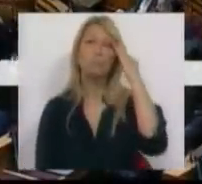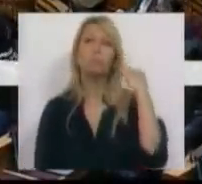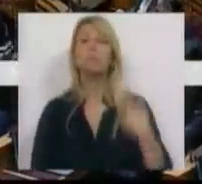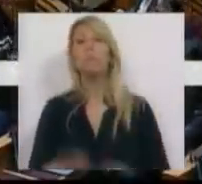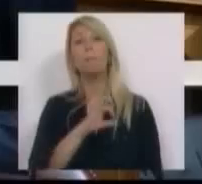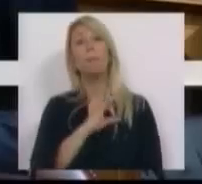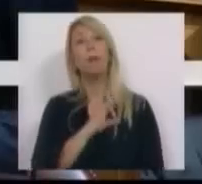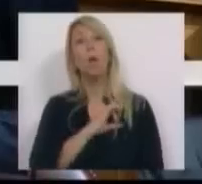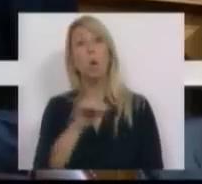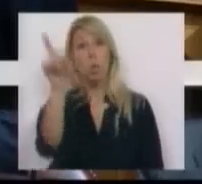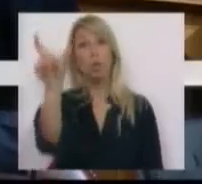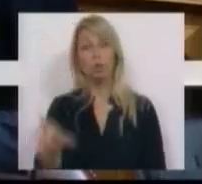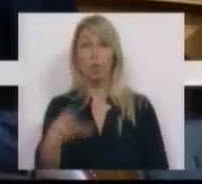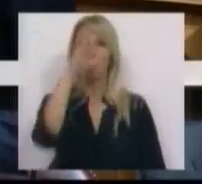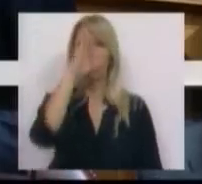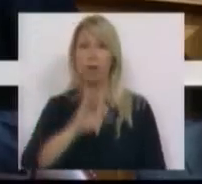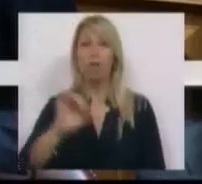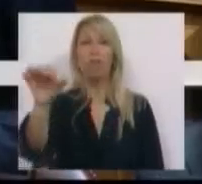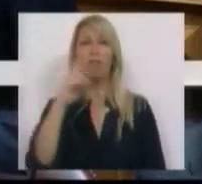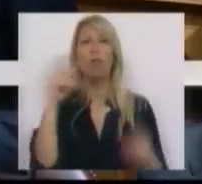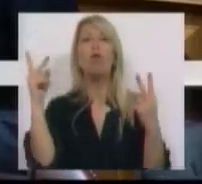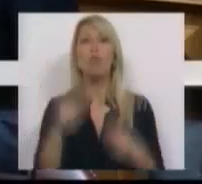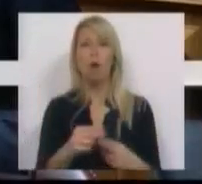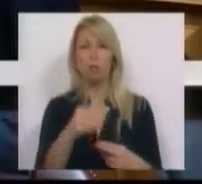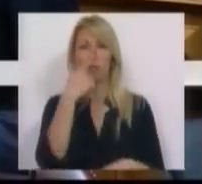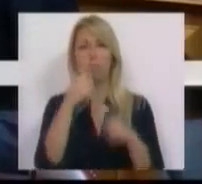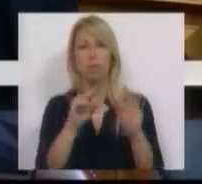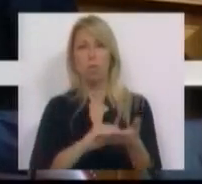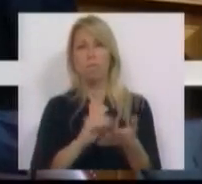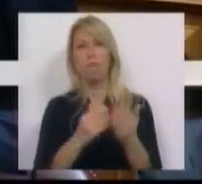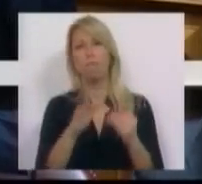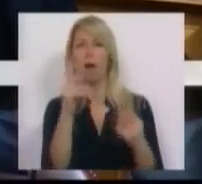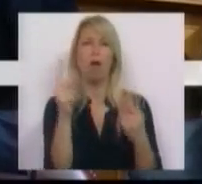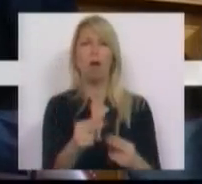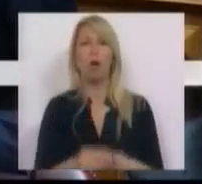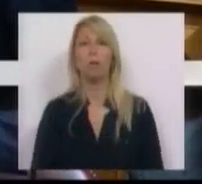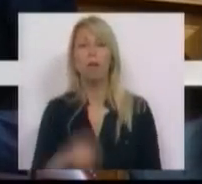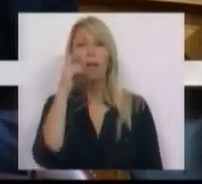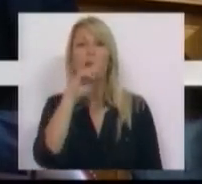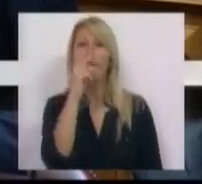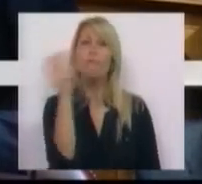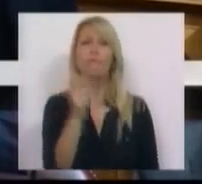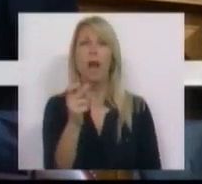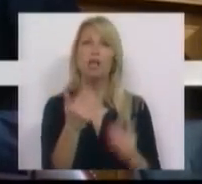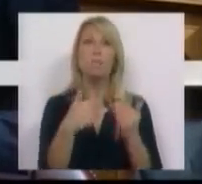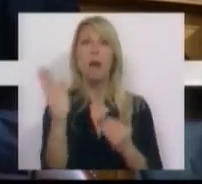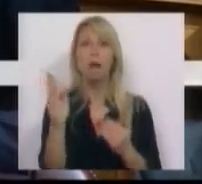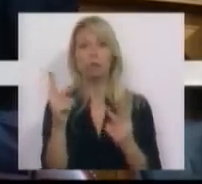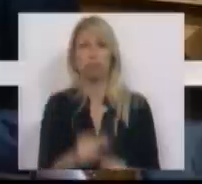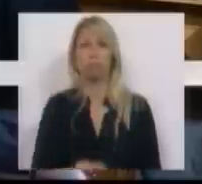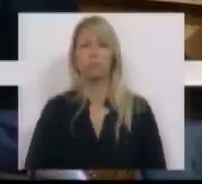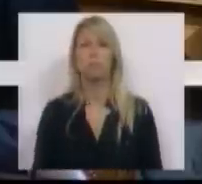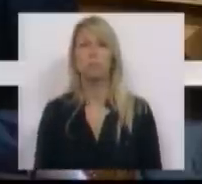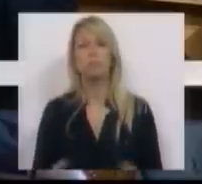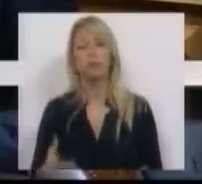O senhor e o seu governo estão a cortar nos mais pobres, naqueles que estão numa situação de maior vulnerabilidade. E eu